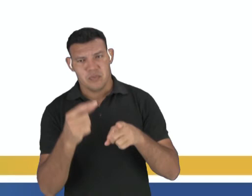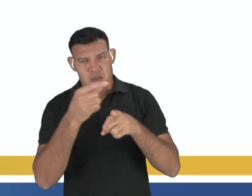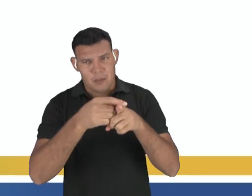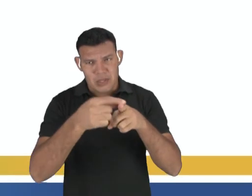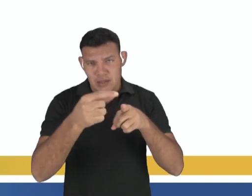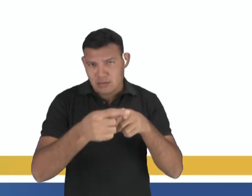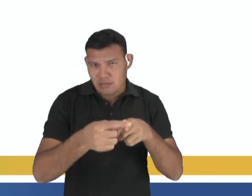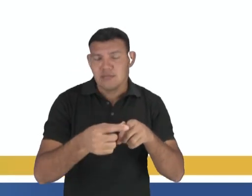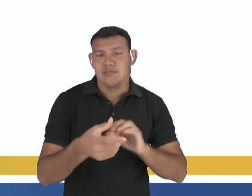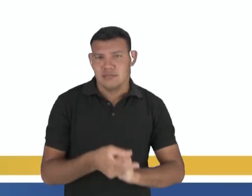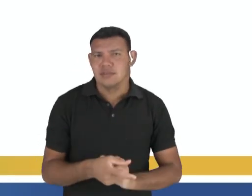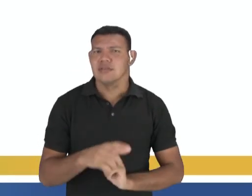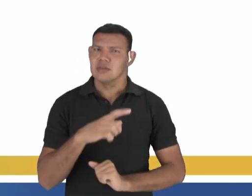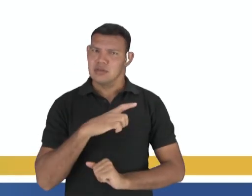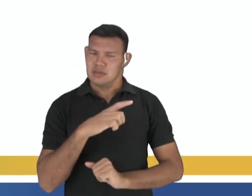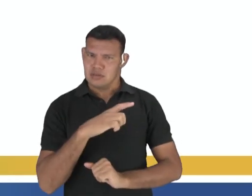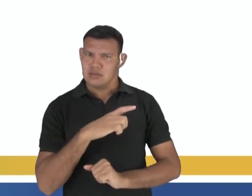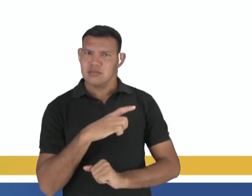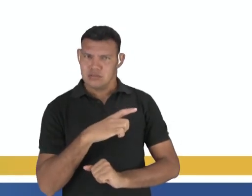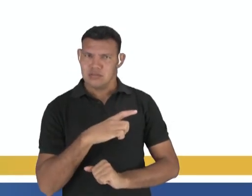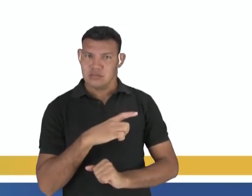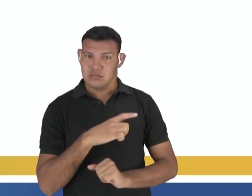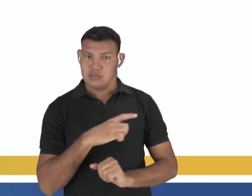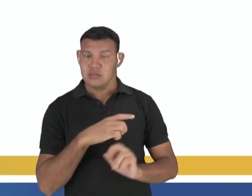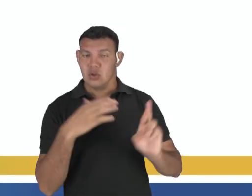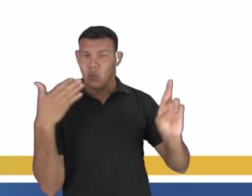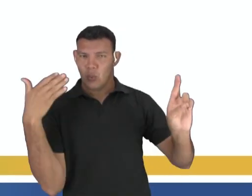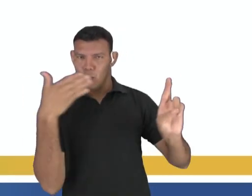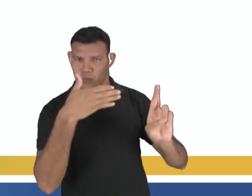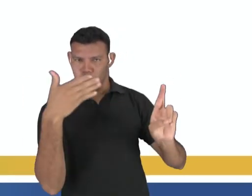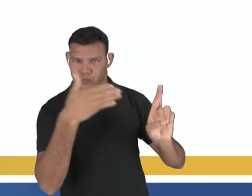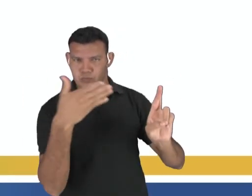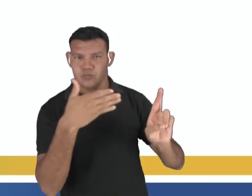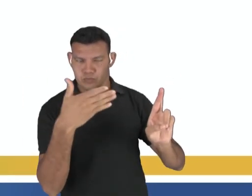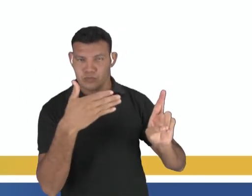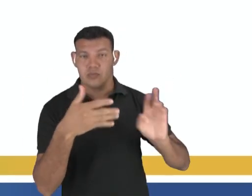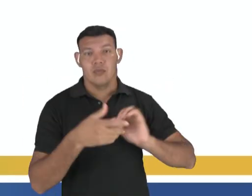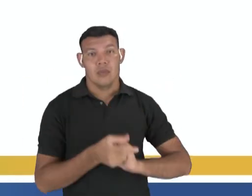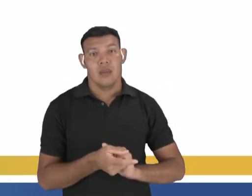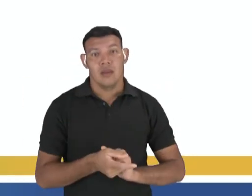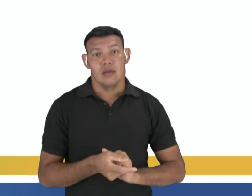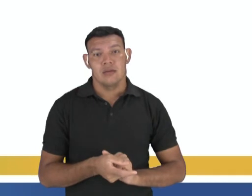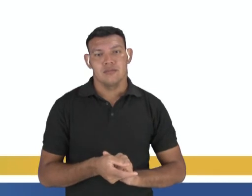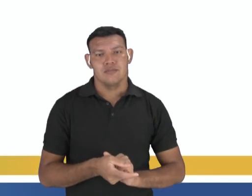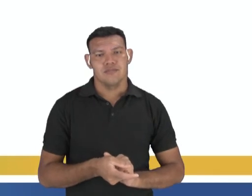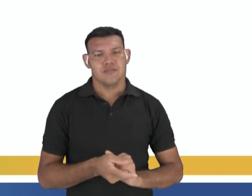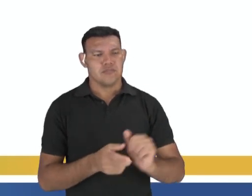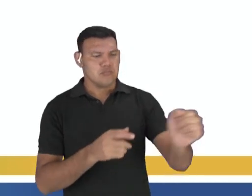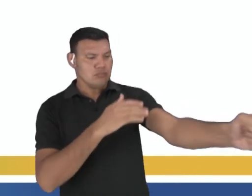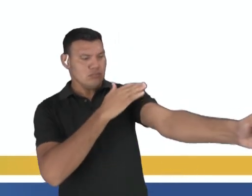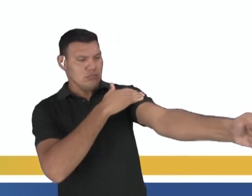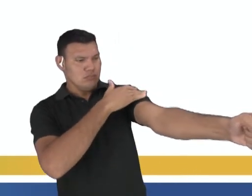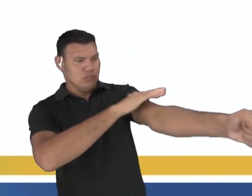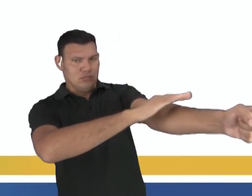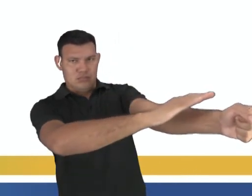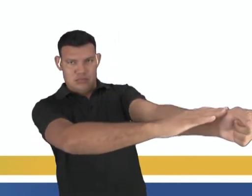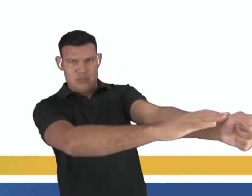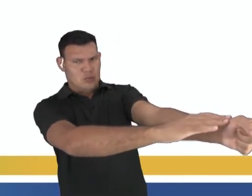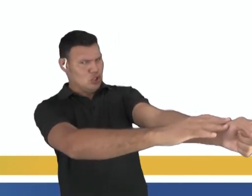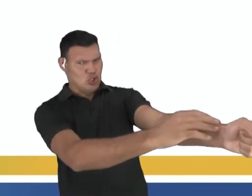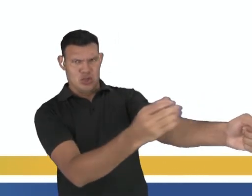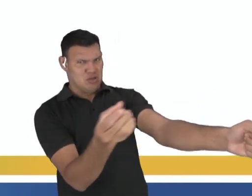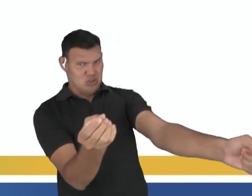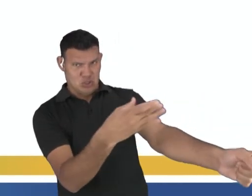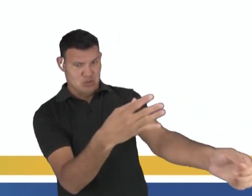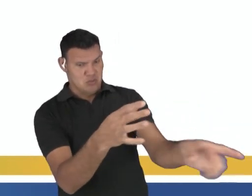quiser, bastando para isso ter uma medida de referência. Então, por exemplo, você pode pegar o seu braço e dizer que a medida dele